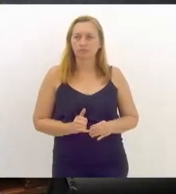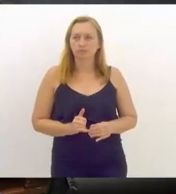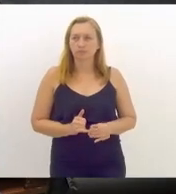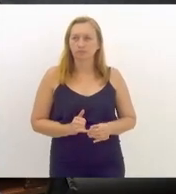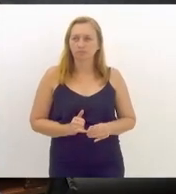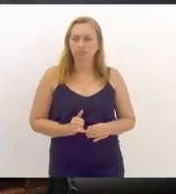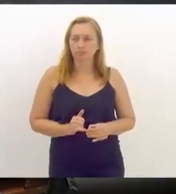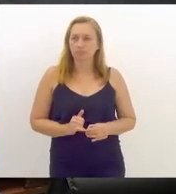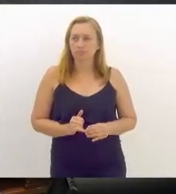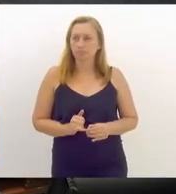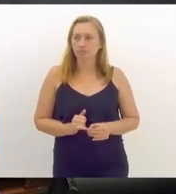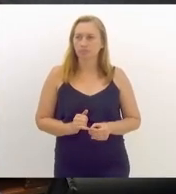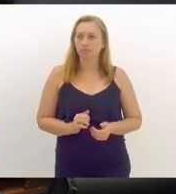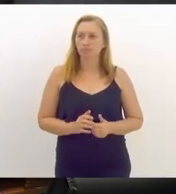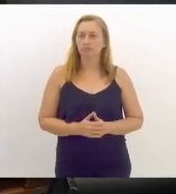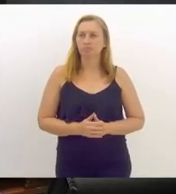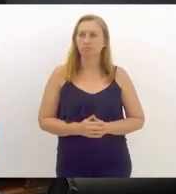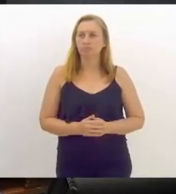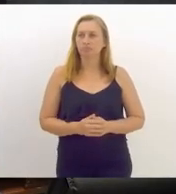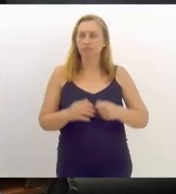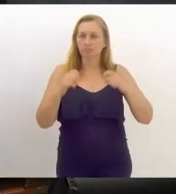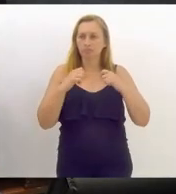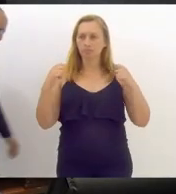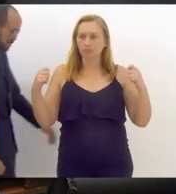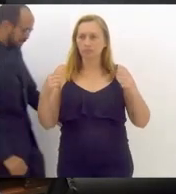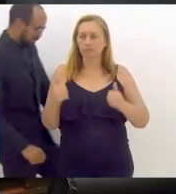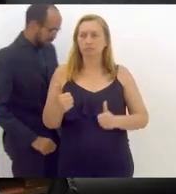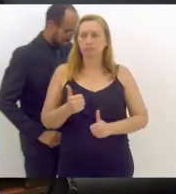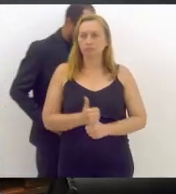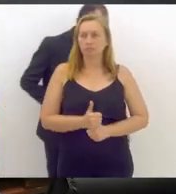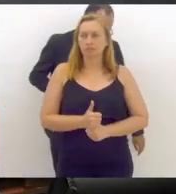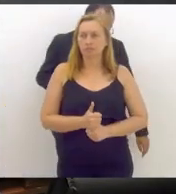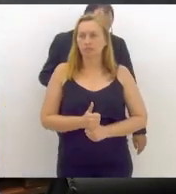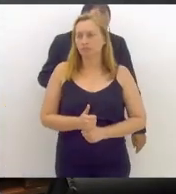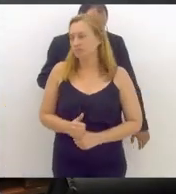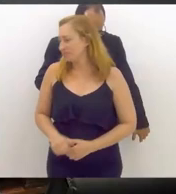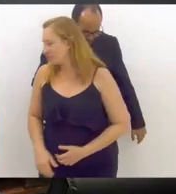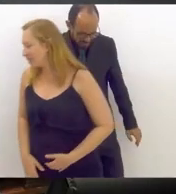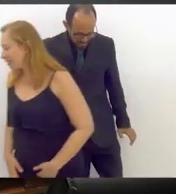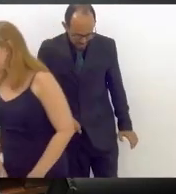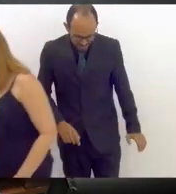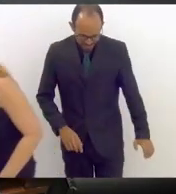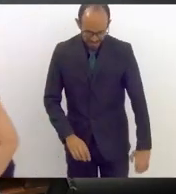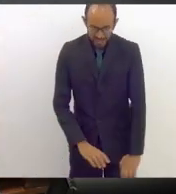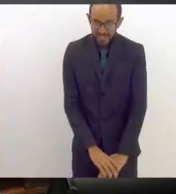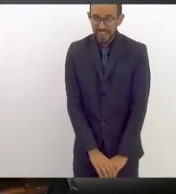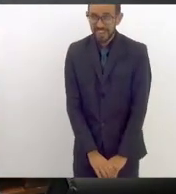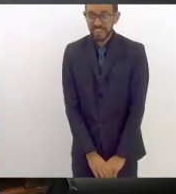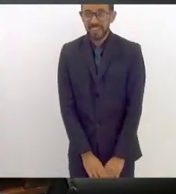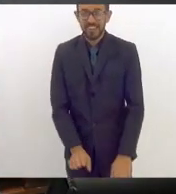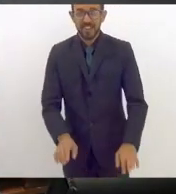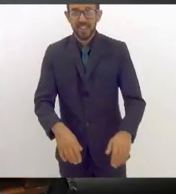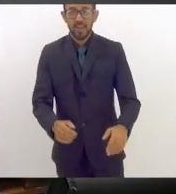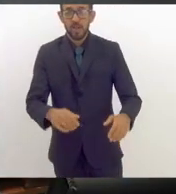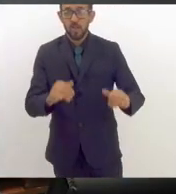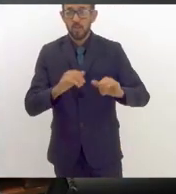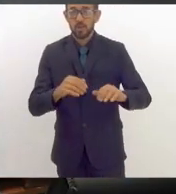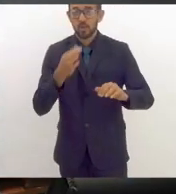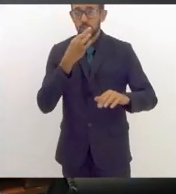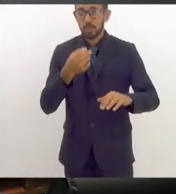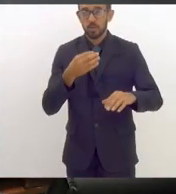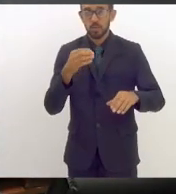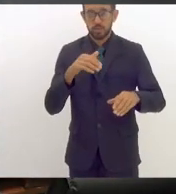desconsiderar Assessoria parecida à educação por favor porque o projeto era anterior com os pareceres emitidos em